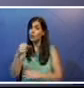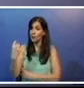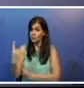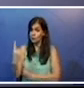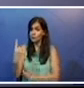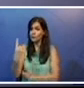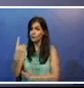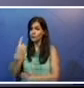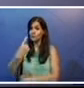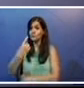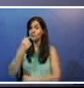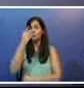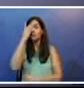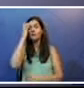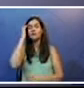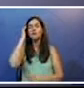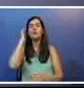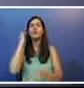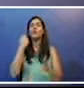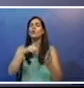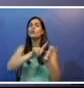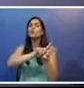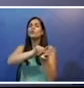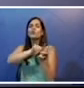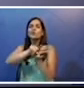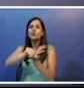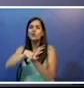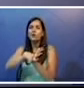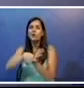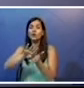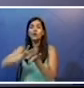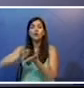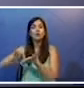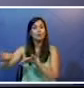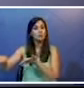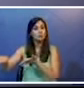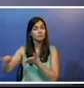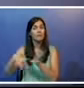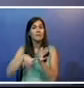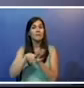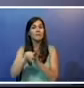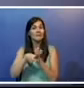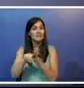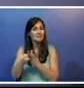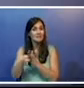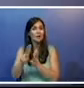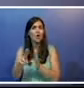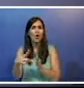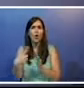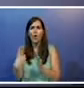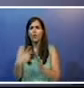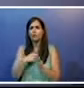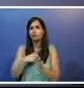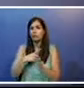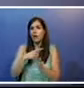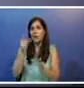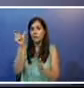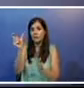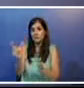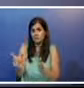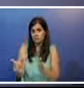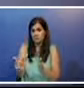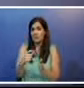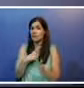no cantinho aqui, os gêneros que envolvem pesquisa ou então presença física de interlocutores para a